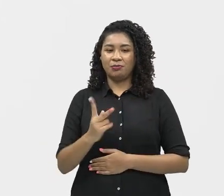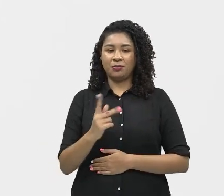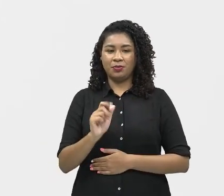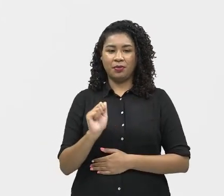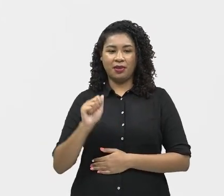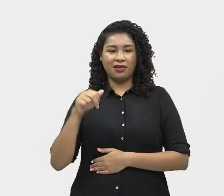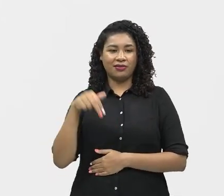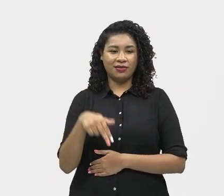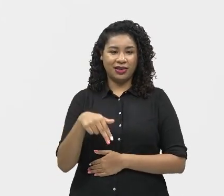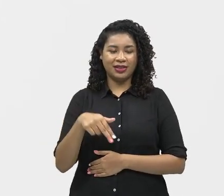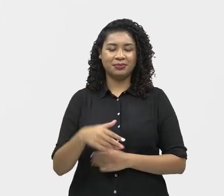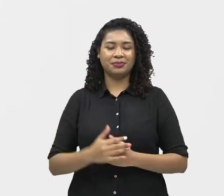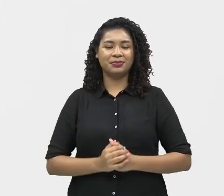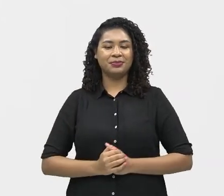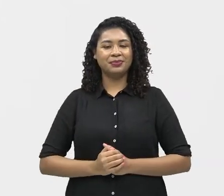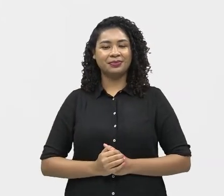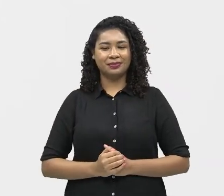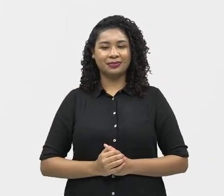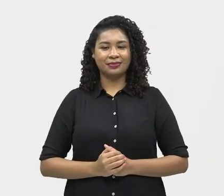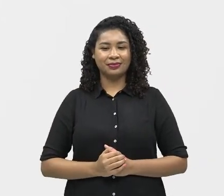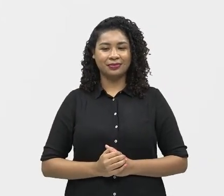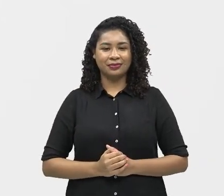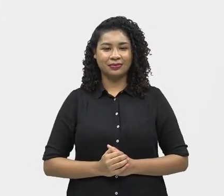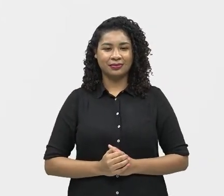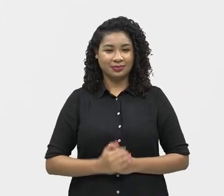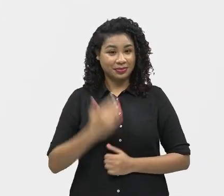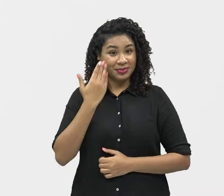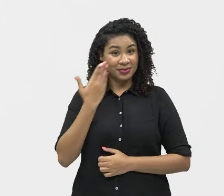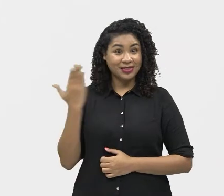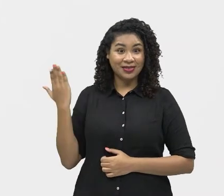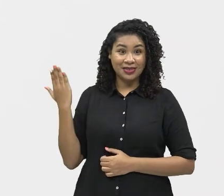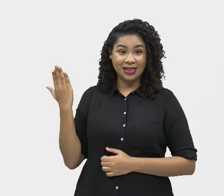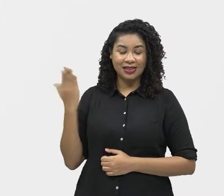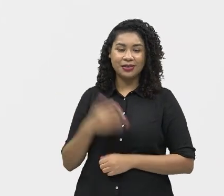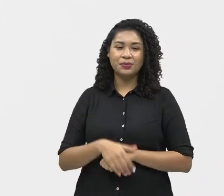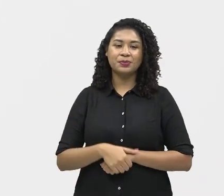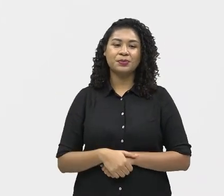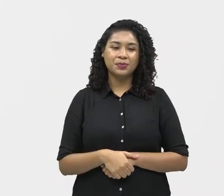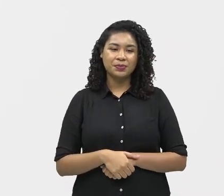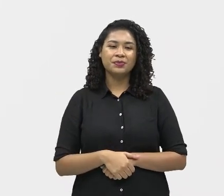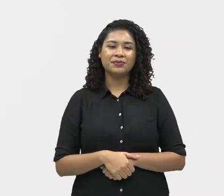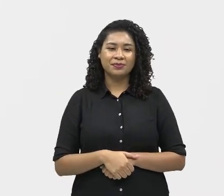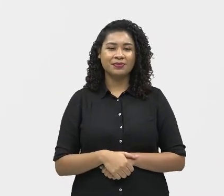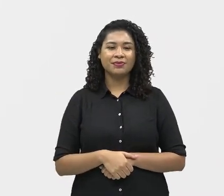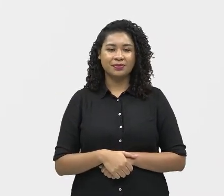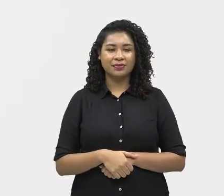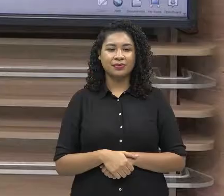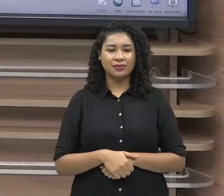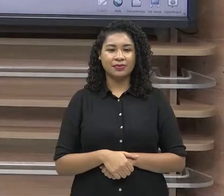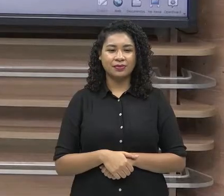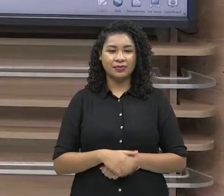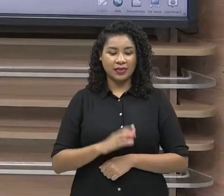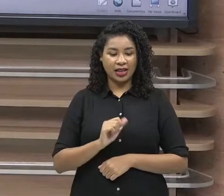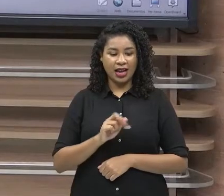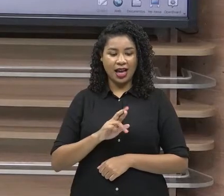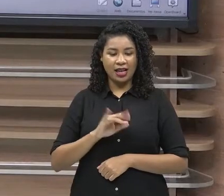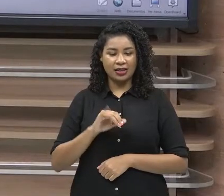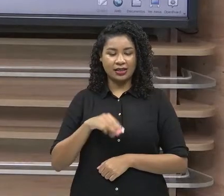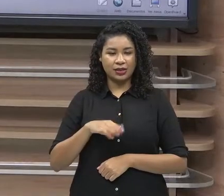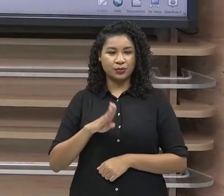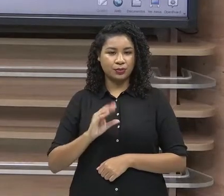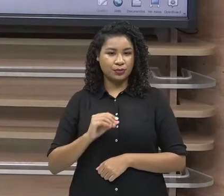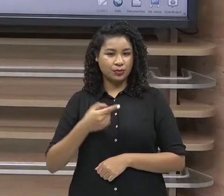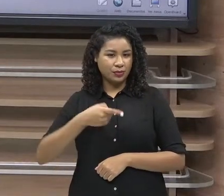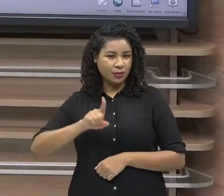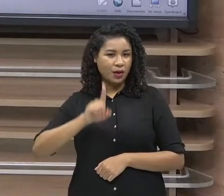Patrimônio Histórico e Artístico Nacional. Olha só, o nosso carimbó, que faz parte da nossa